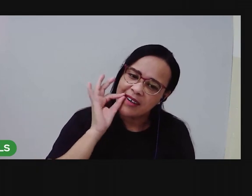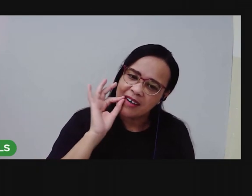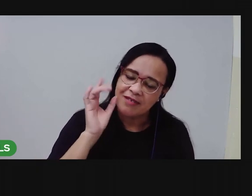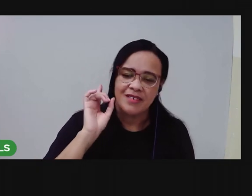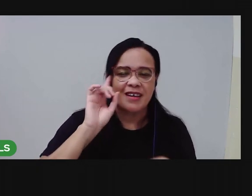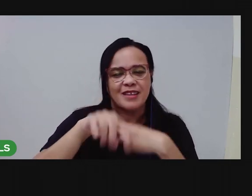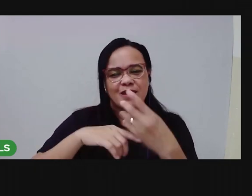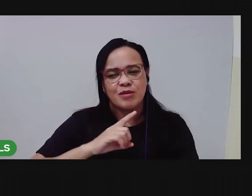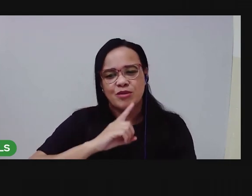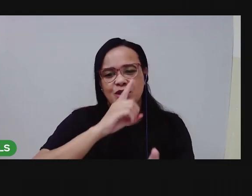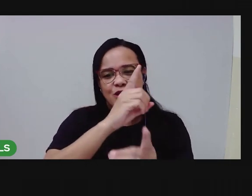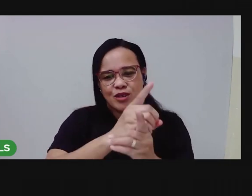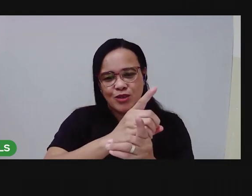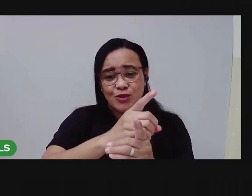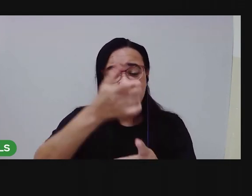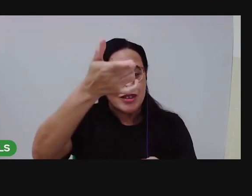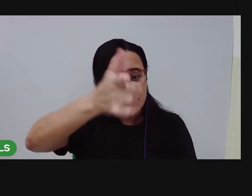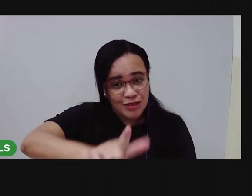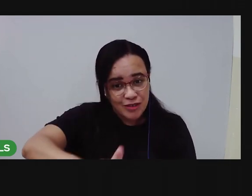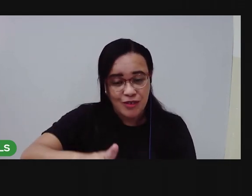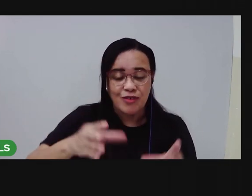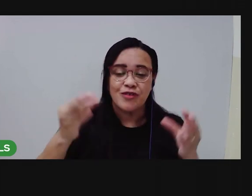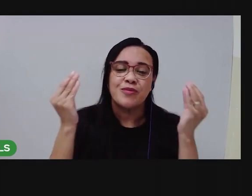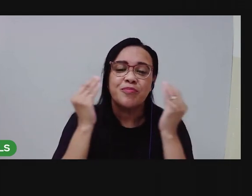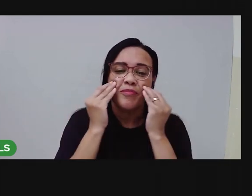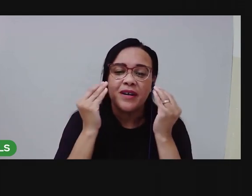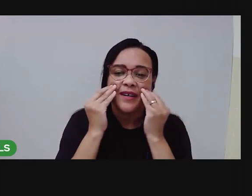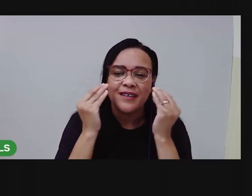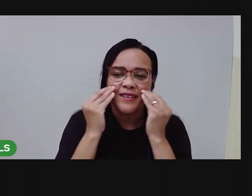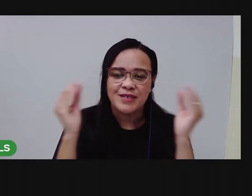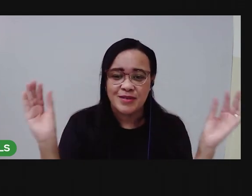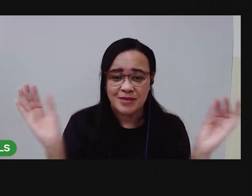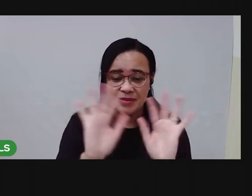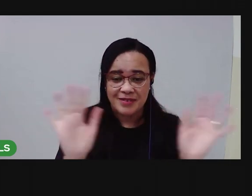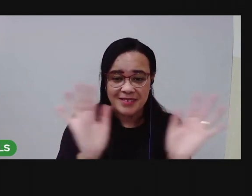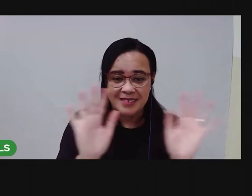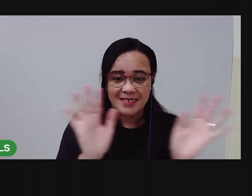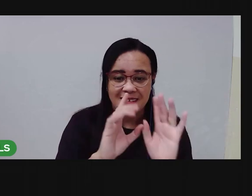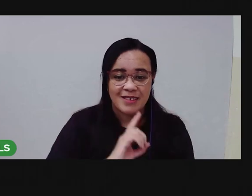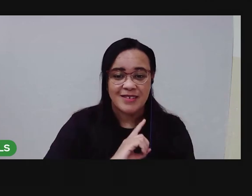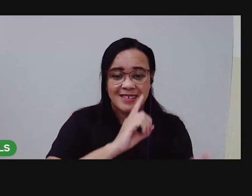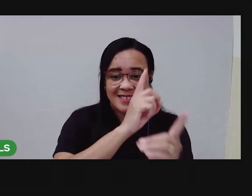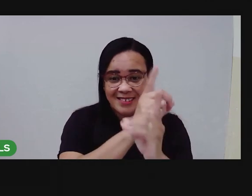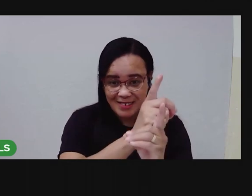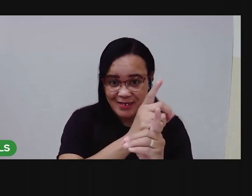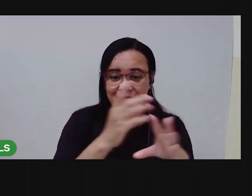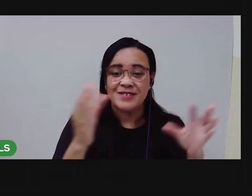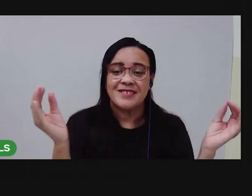novamente, tá bom? Beijo, até o próximo encontro. Tchau!